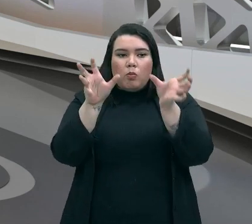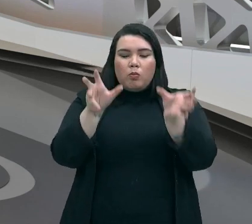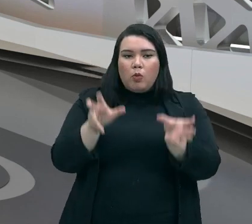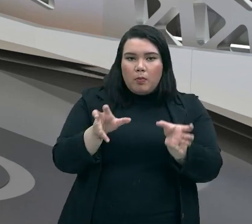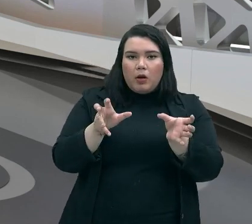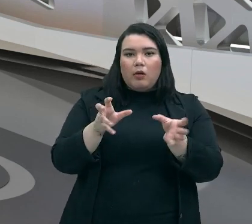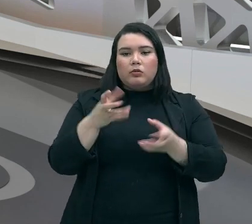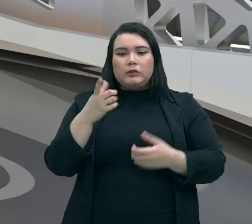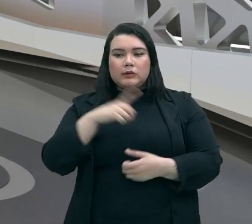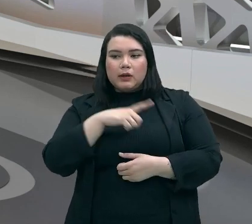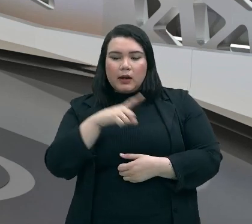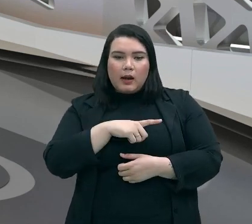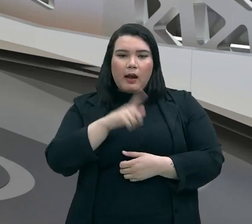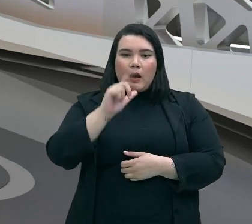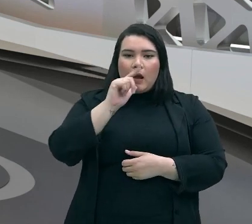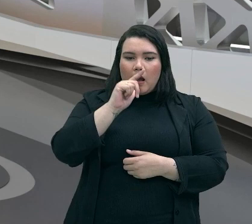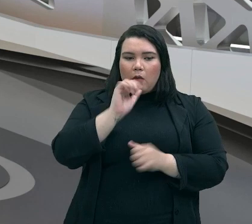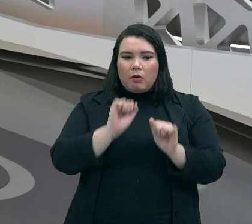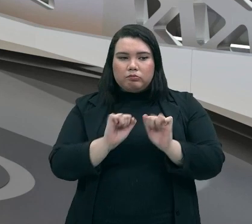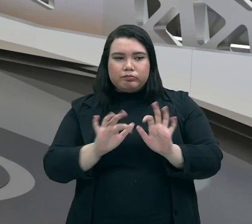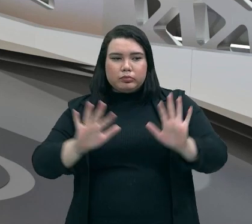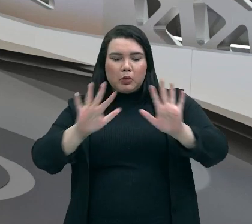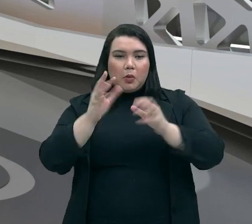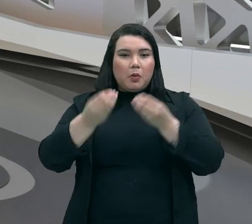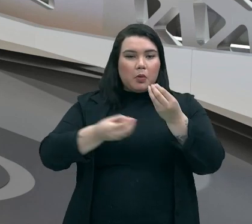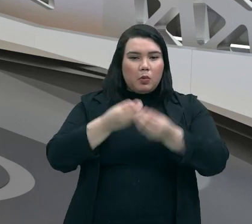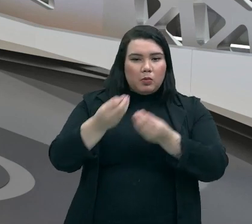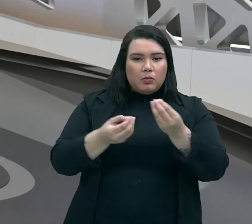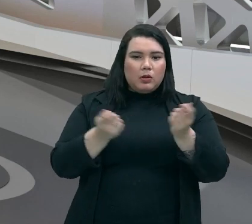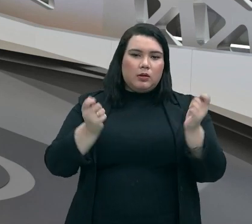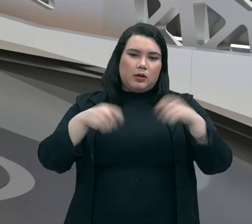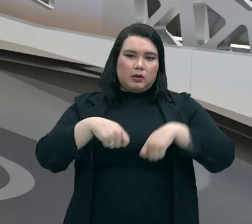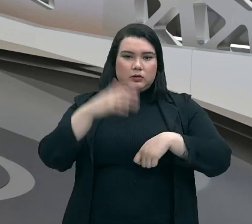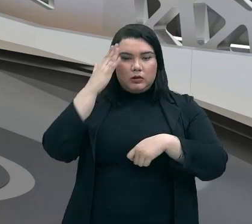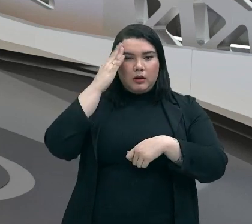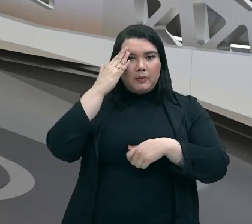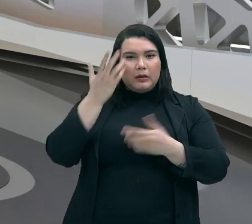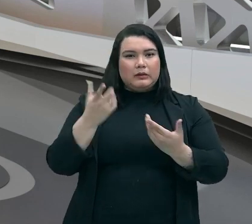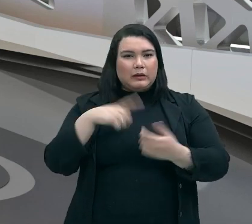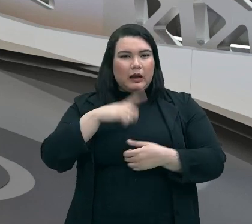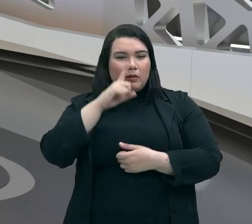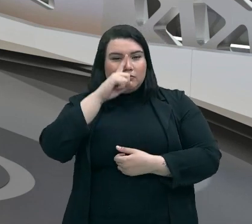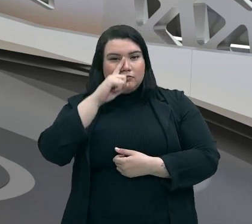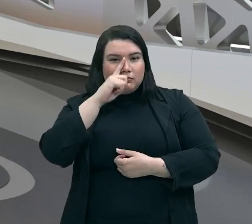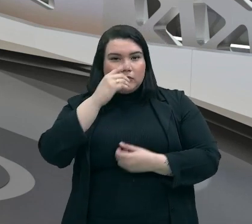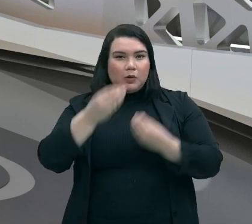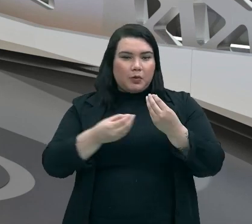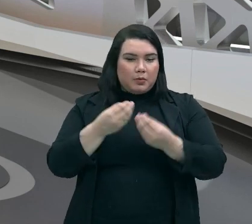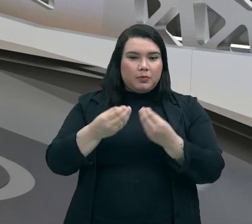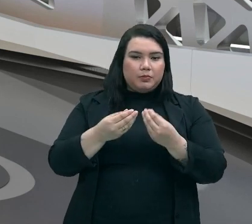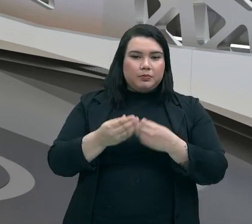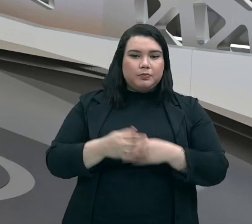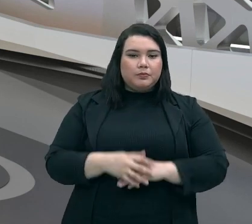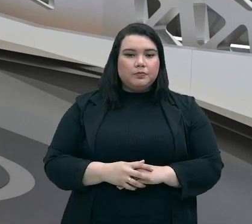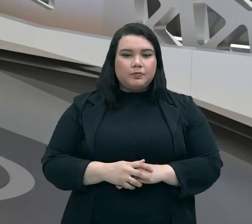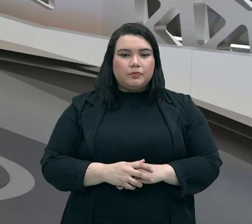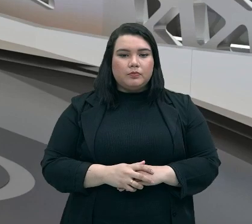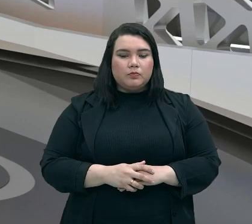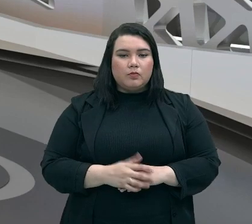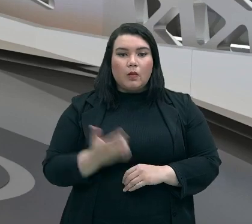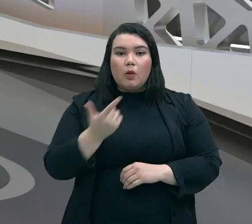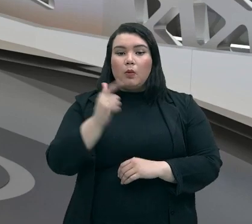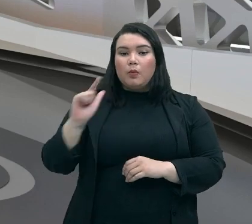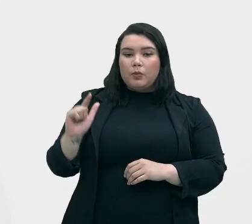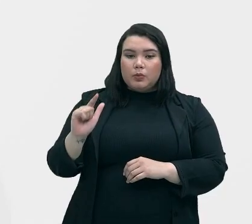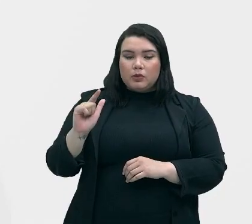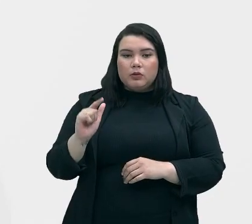essa quantidade de líquido, eles conseguem ver quão grave que aquela pneumonia pode ser. Entendi. Vamos para mais uma?